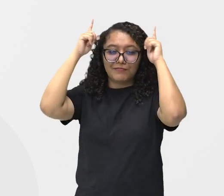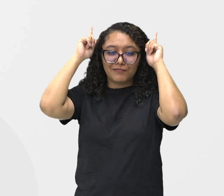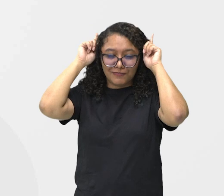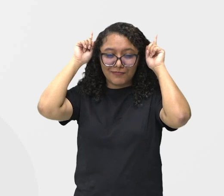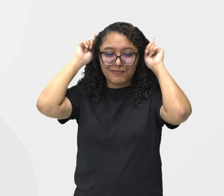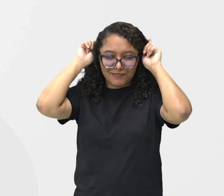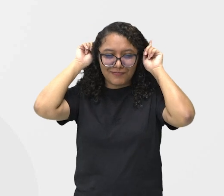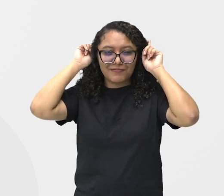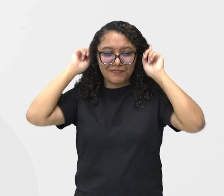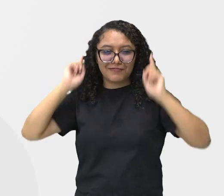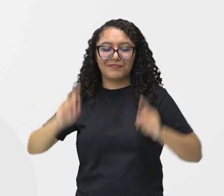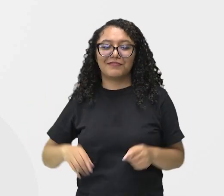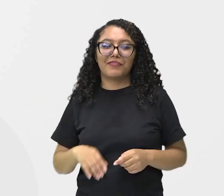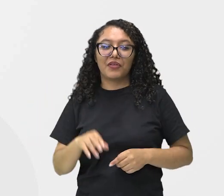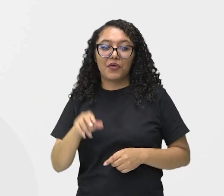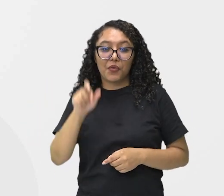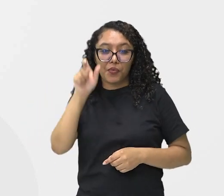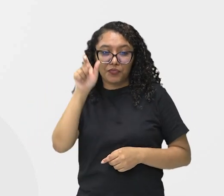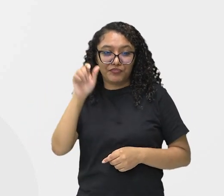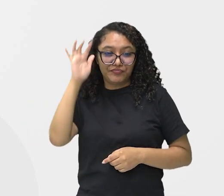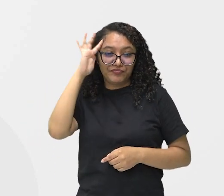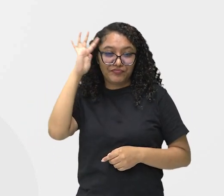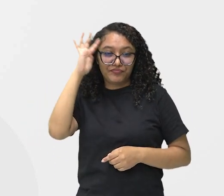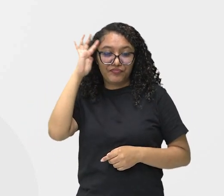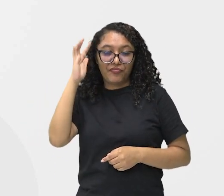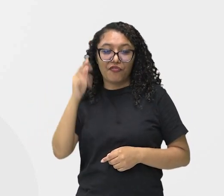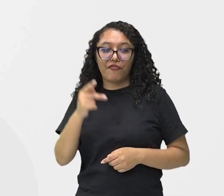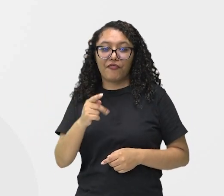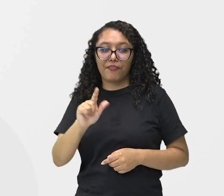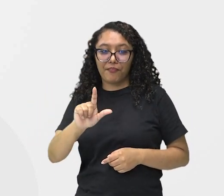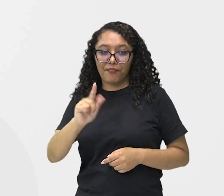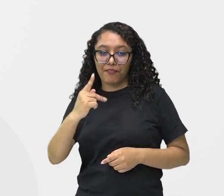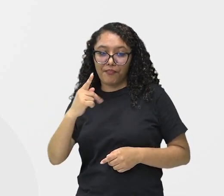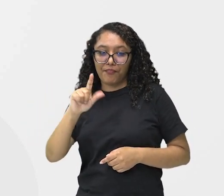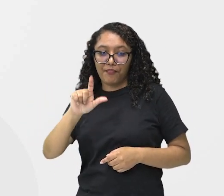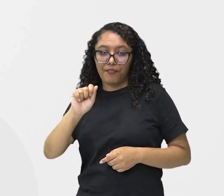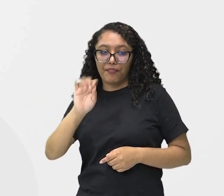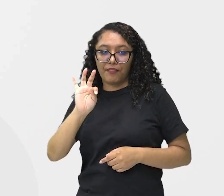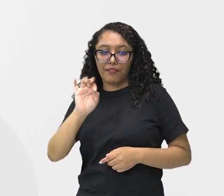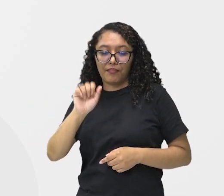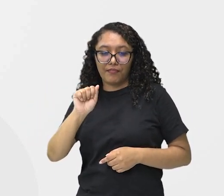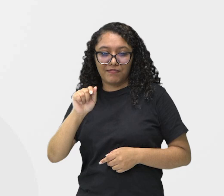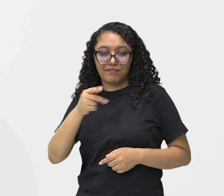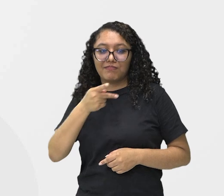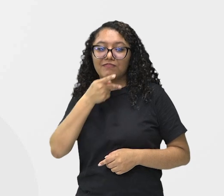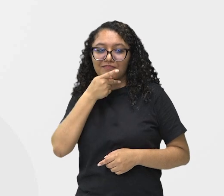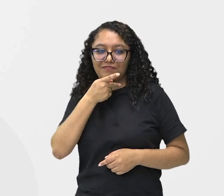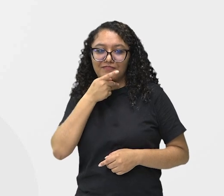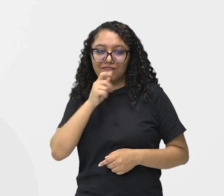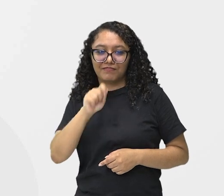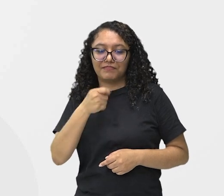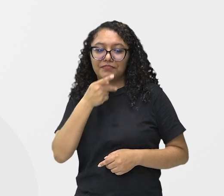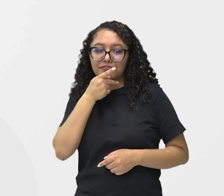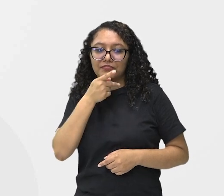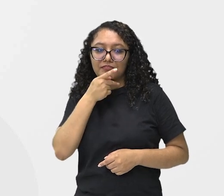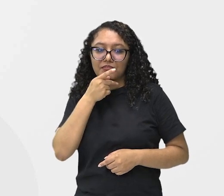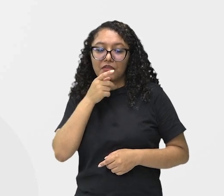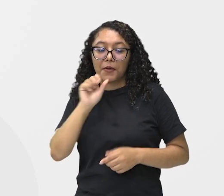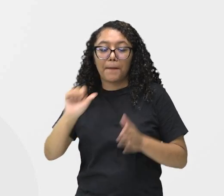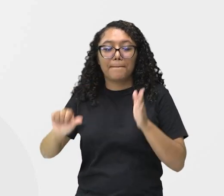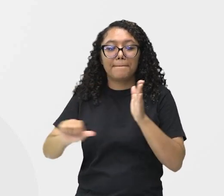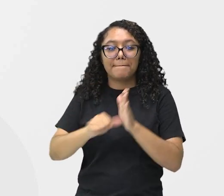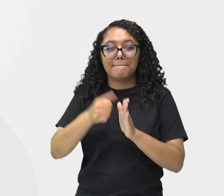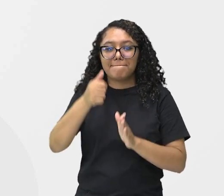Antiga, com um filósofo chamado Platão. Ele foi a primeira pessoa